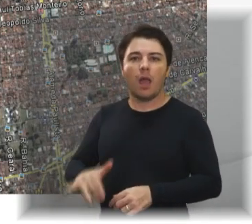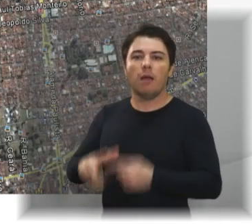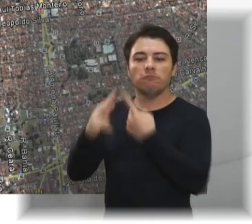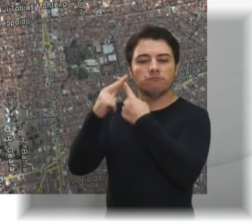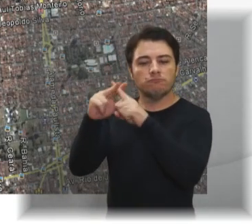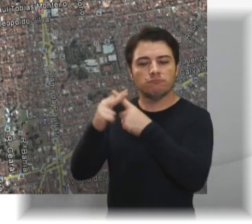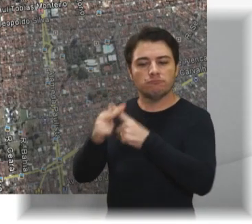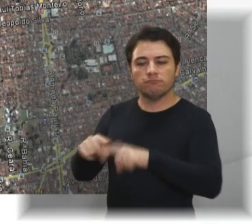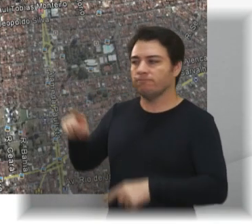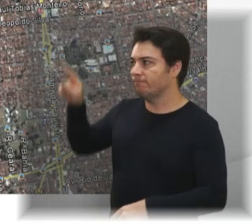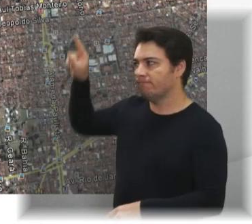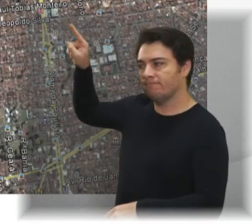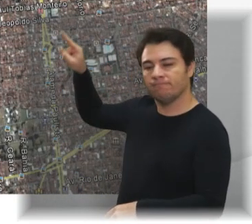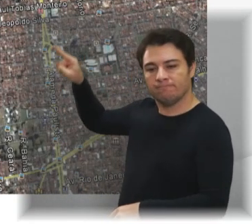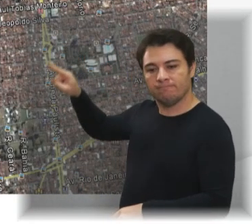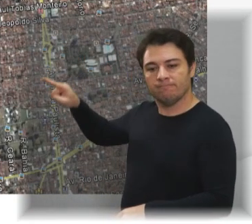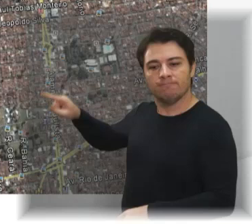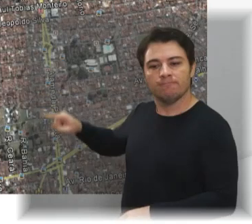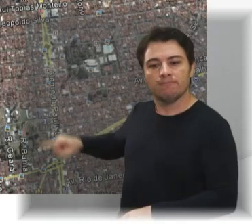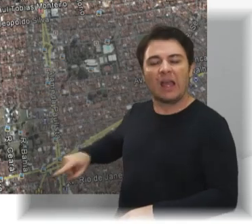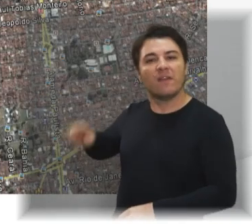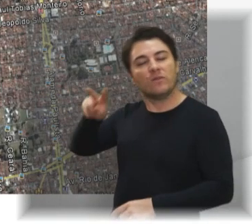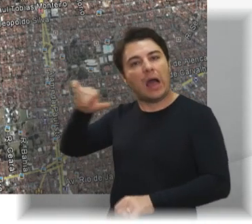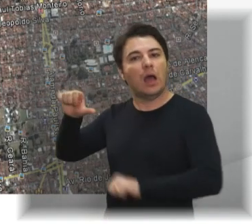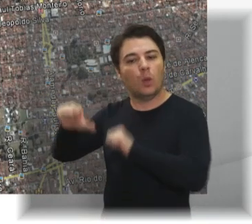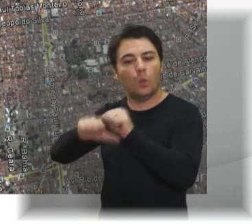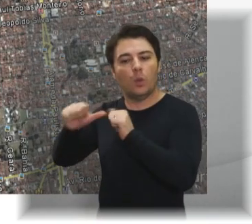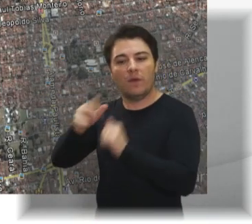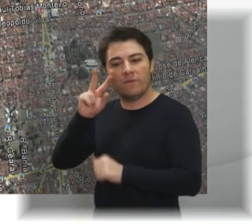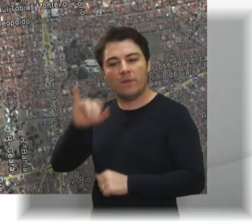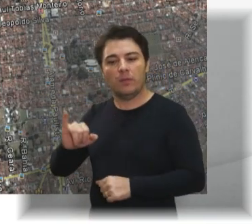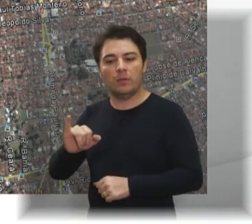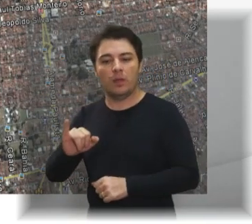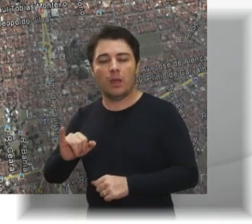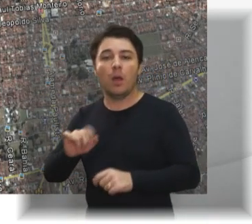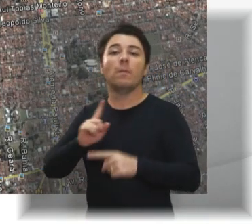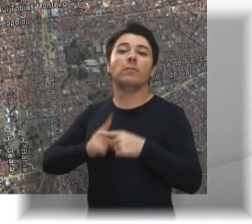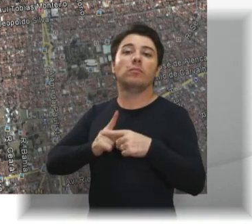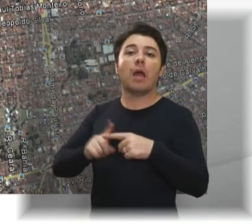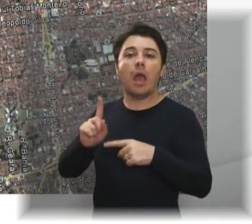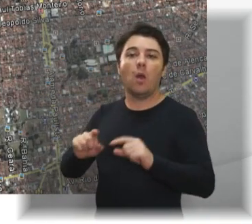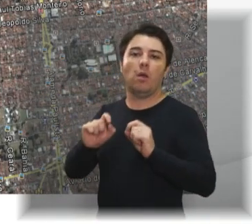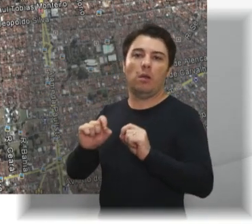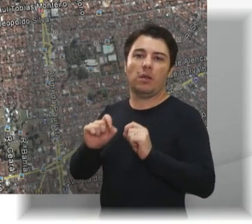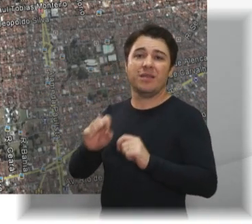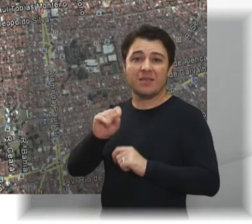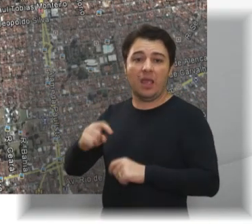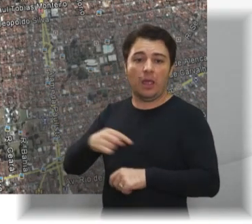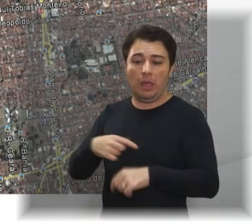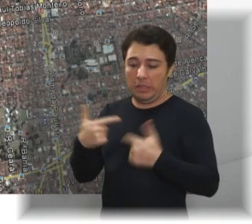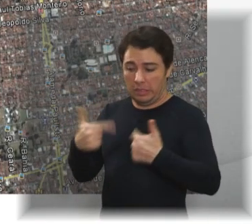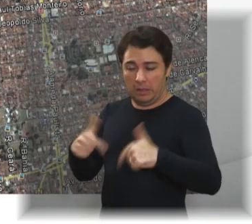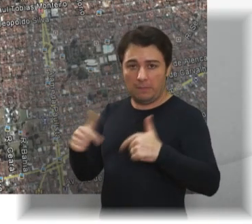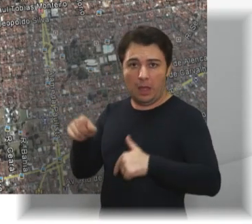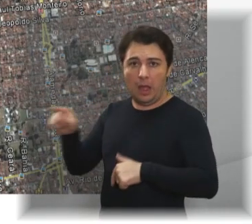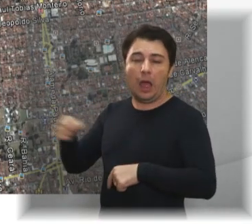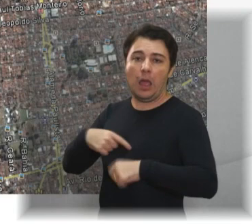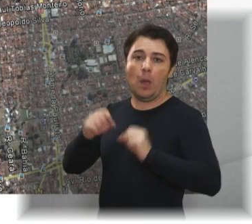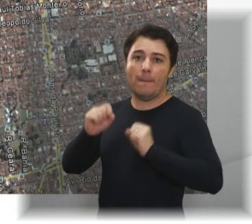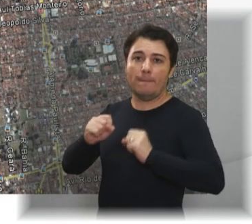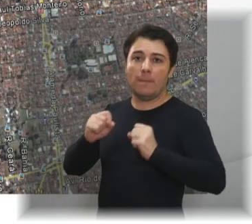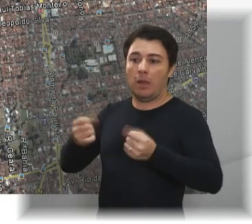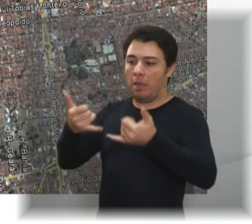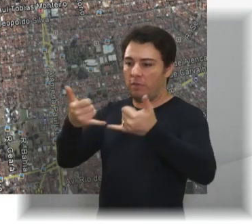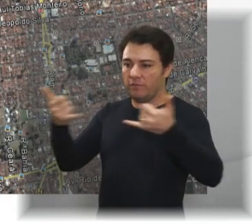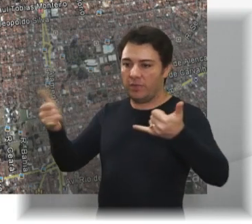obras nesse trecho que provavelmente alguns piscas que vocês percebem é manobra para isolar porque mês para fazer obra Eu Não Posso desligar sem por